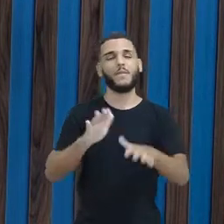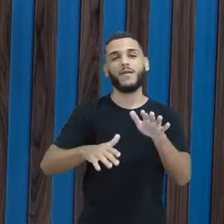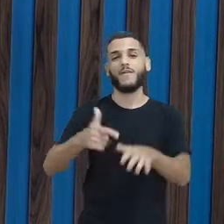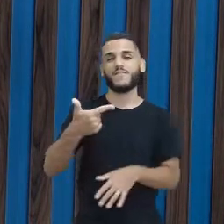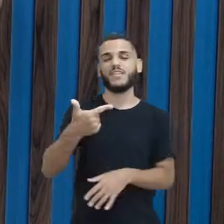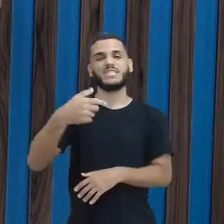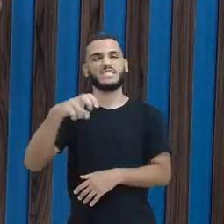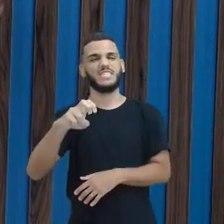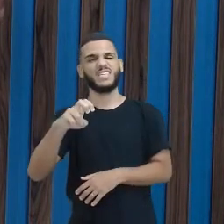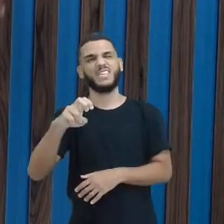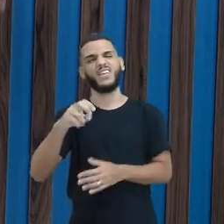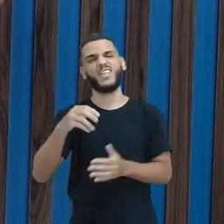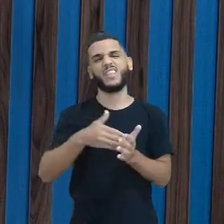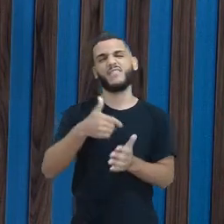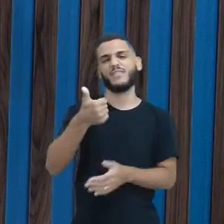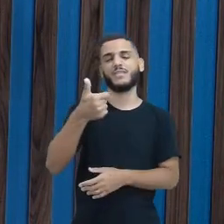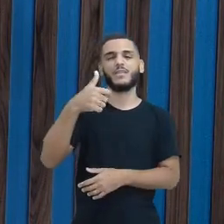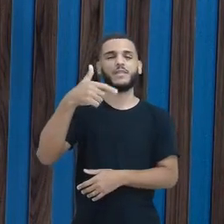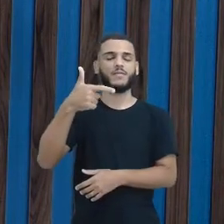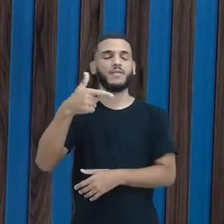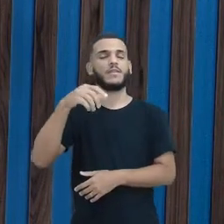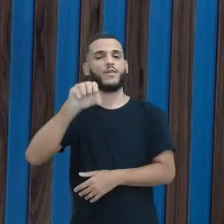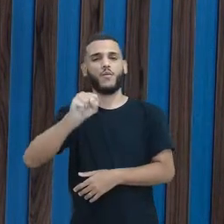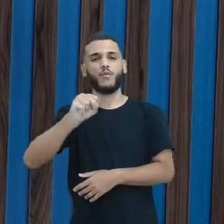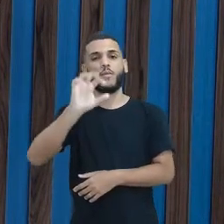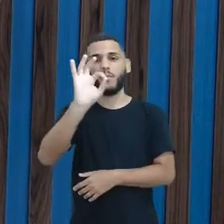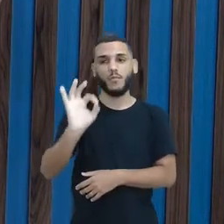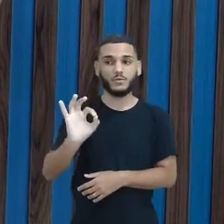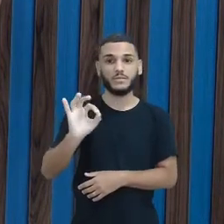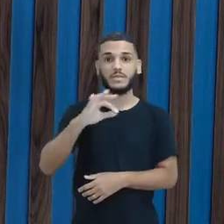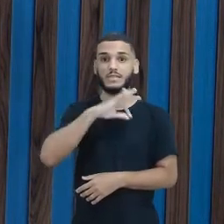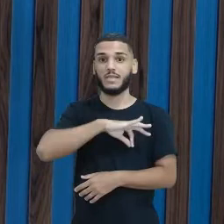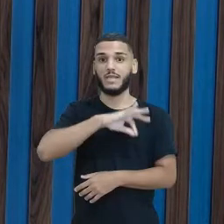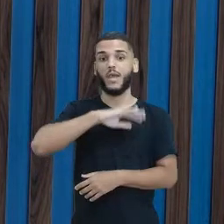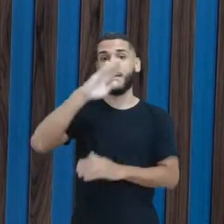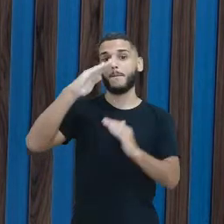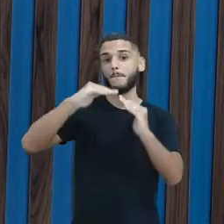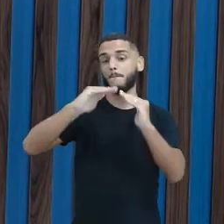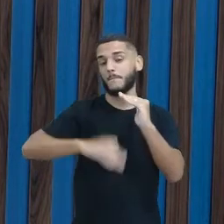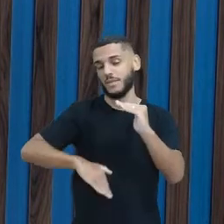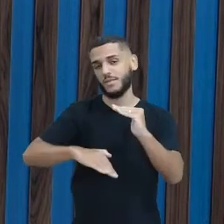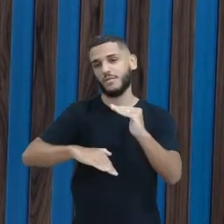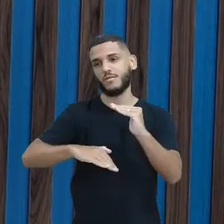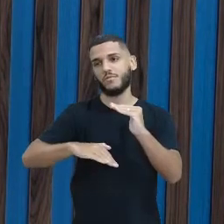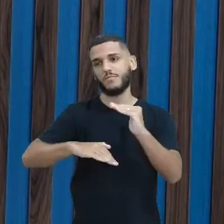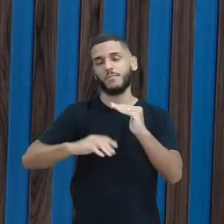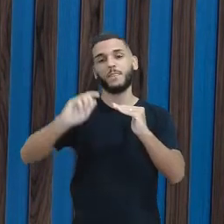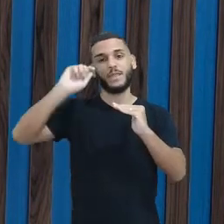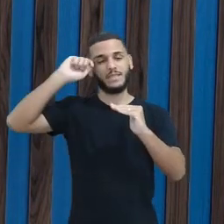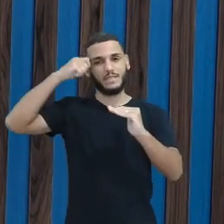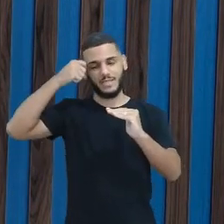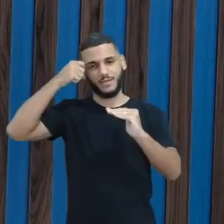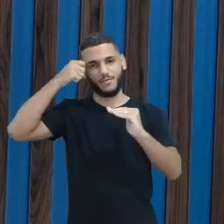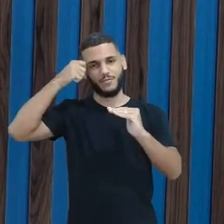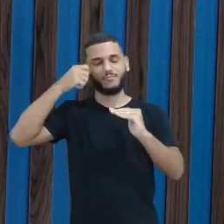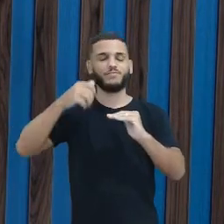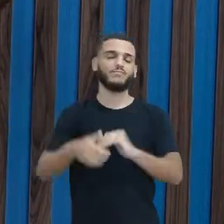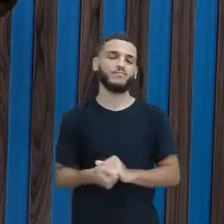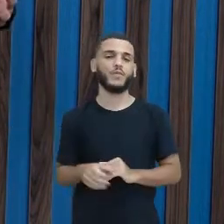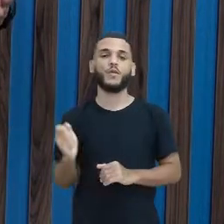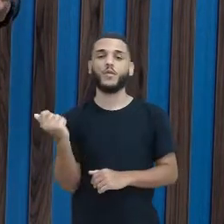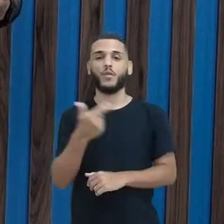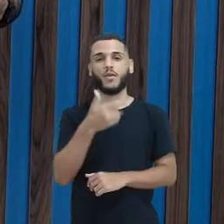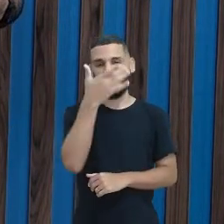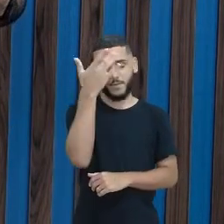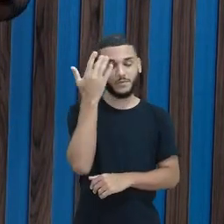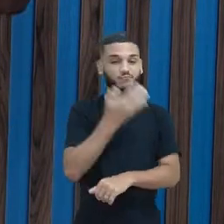a 28% de salário, né, menor para os pretos e pretas do que para